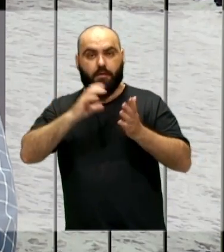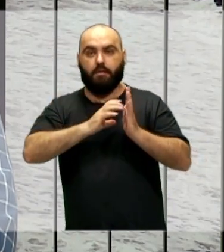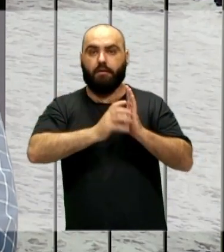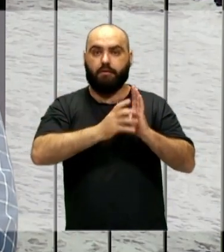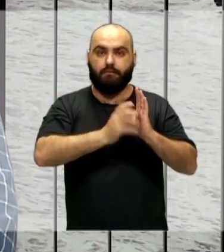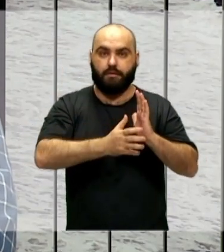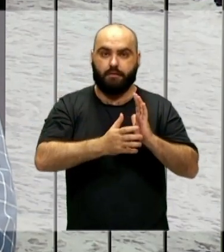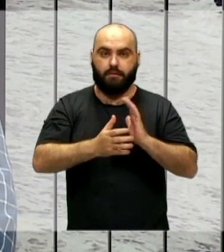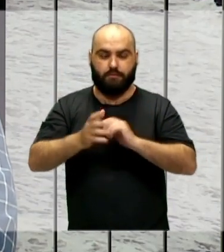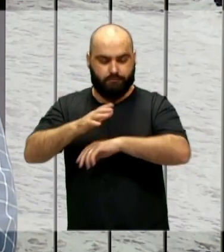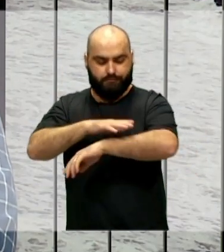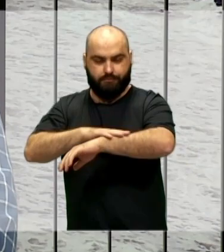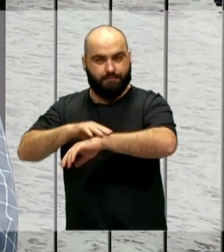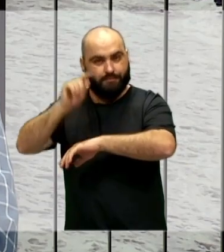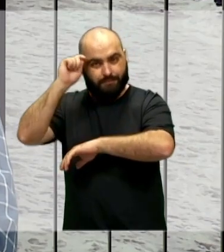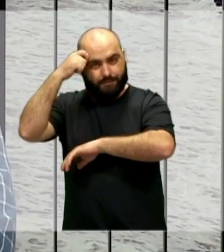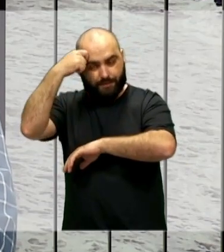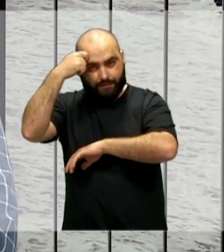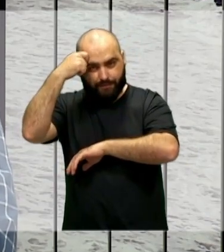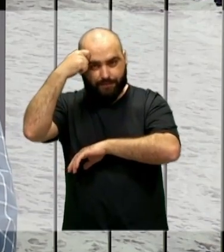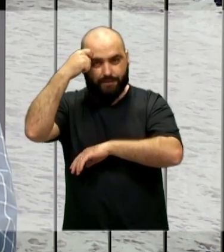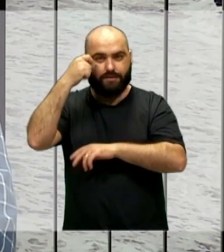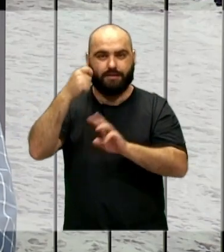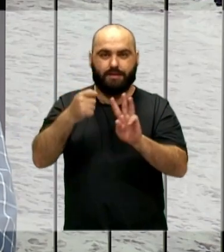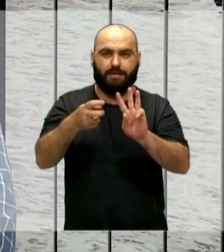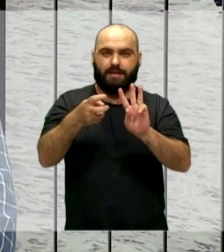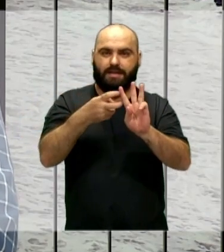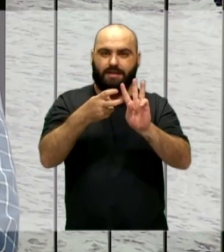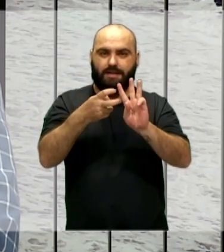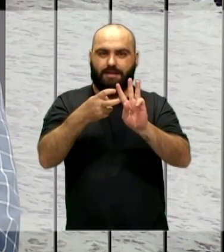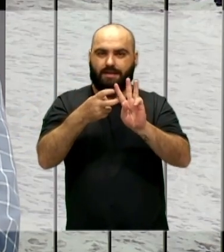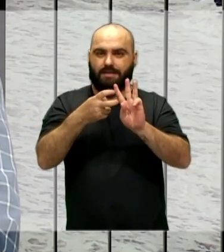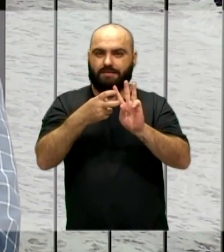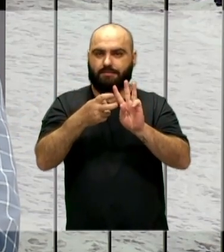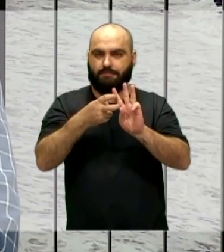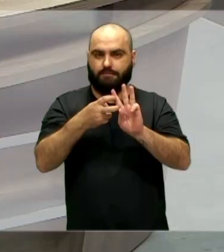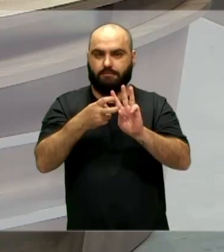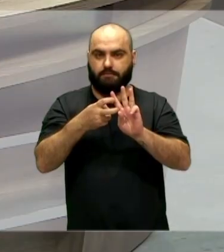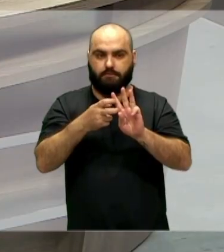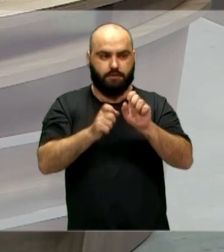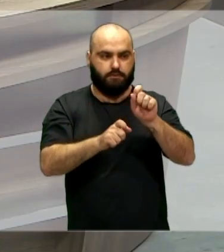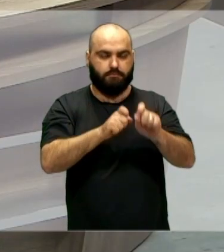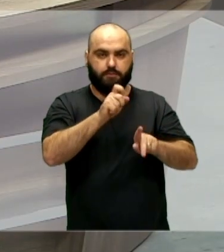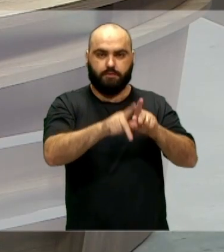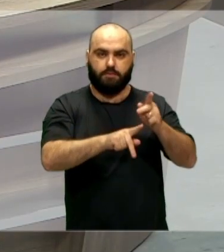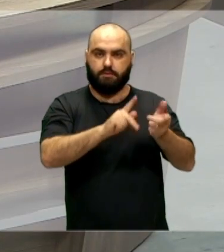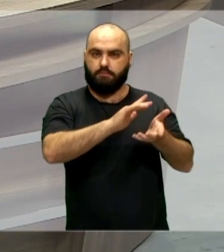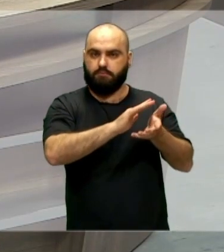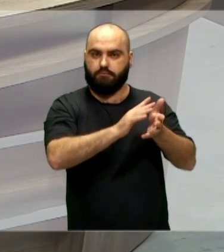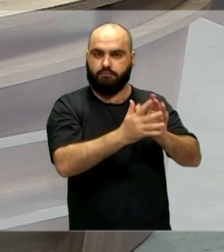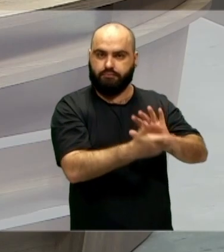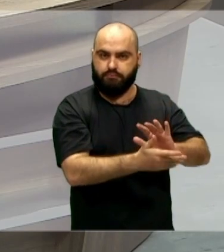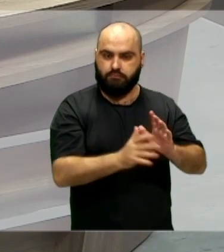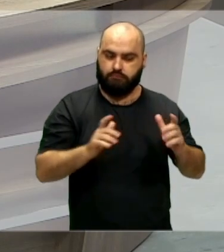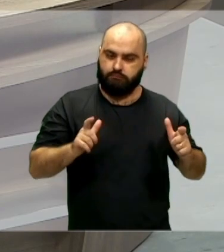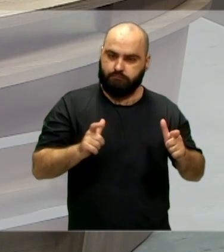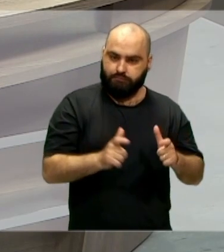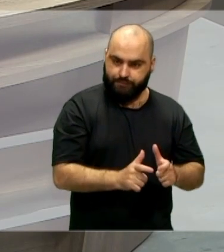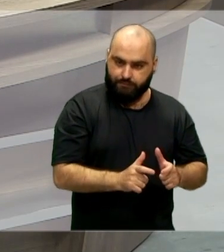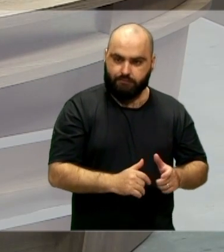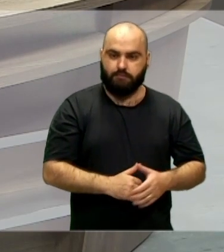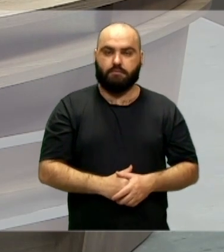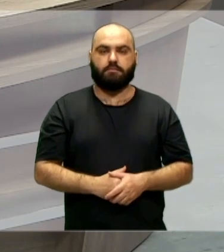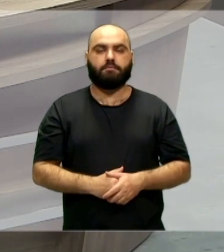pessoas de pele preta, indígenas, todas essas populações hoje minorizadas. Esse estigma